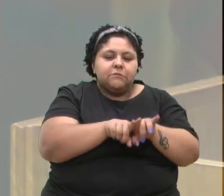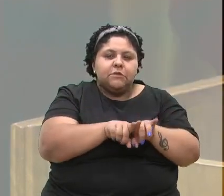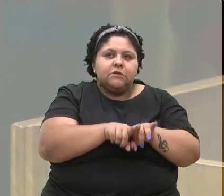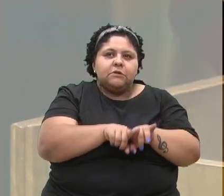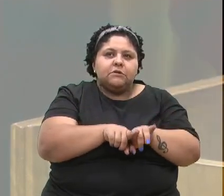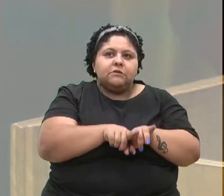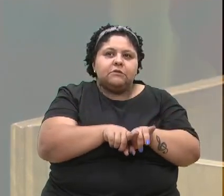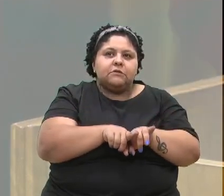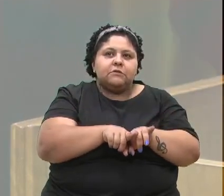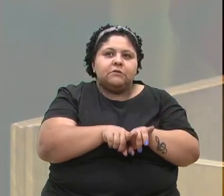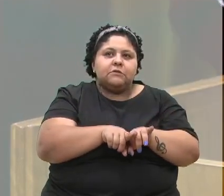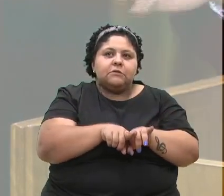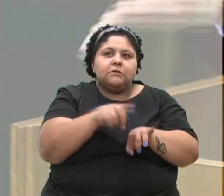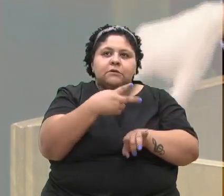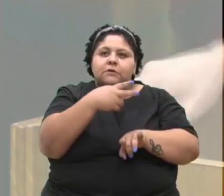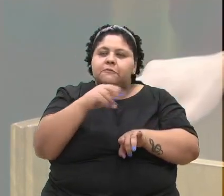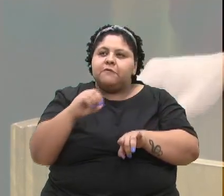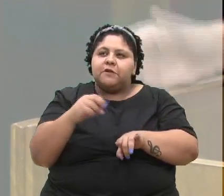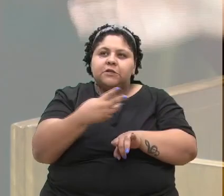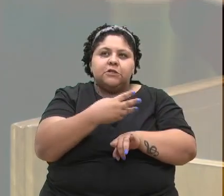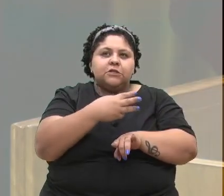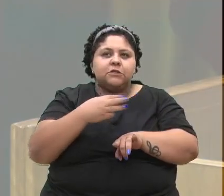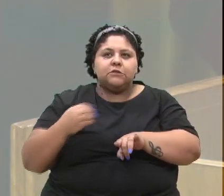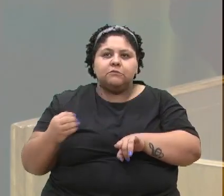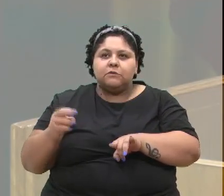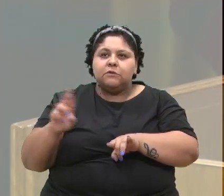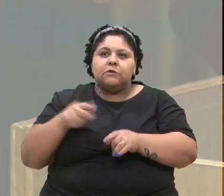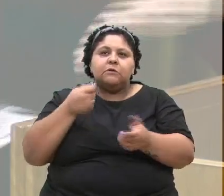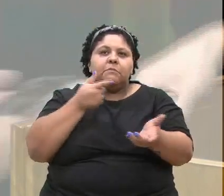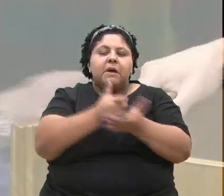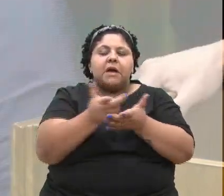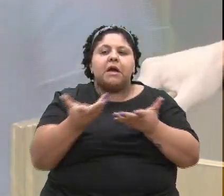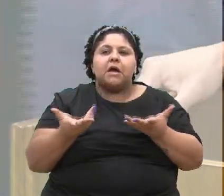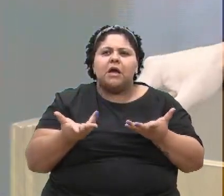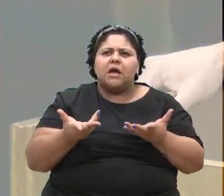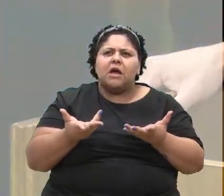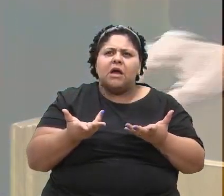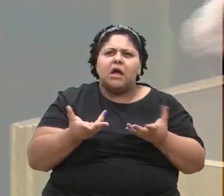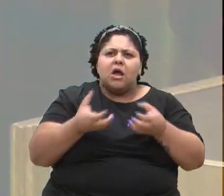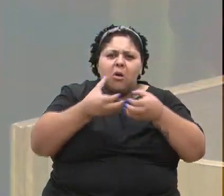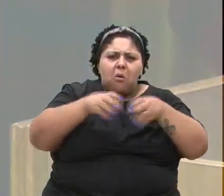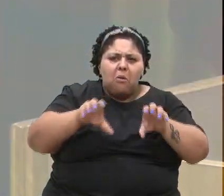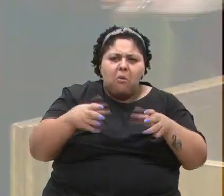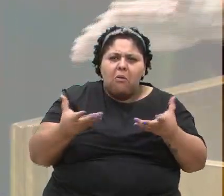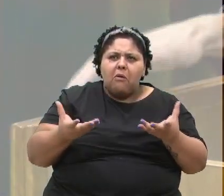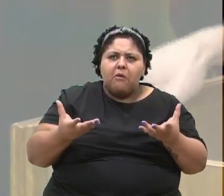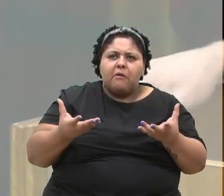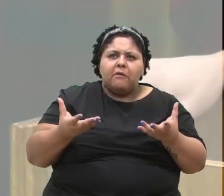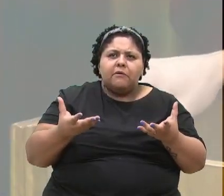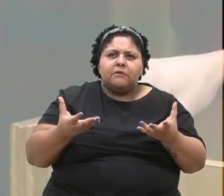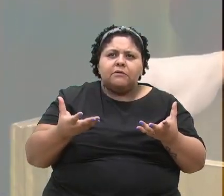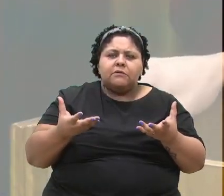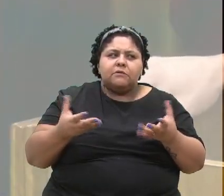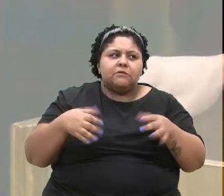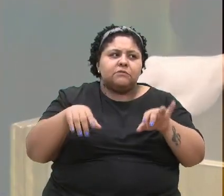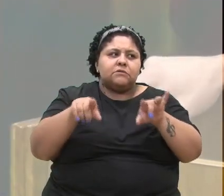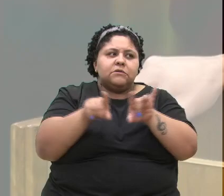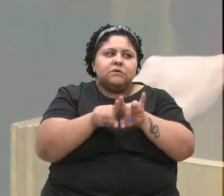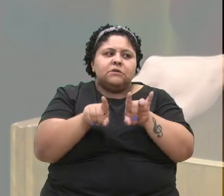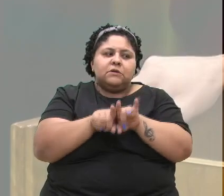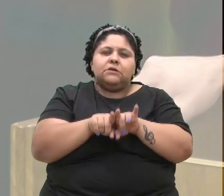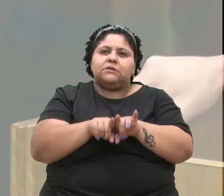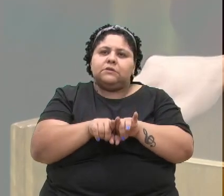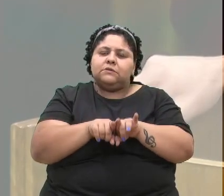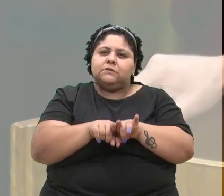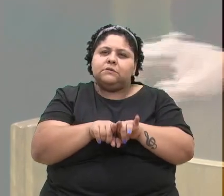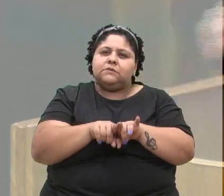18 R 20 30 reais Daí vão pagar quanto 50 uma dose de ovo nem o ovo o gaúcho vai poder